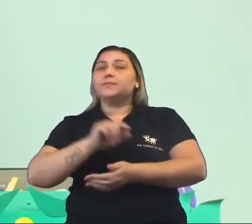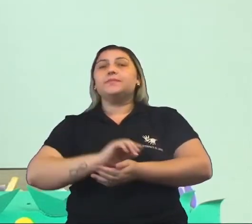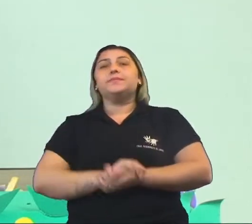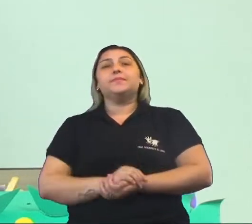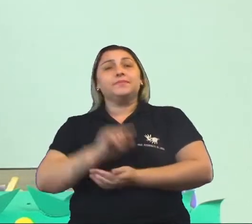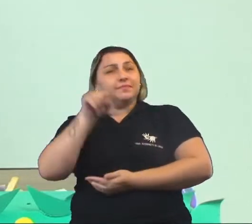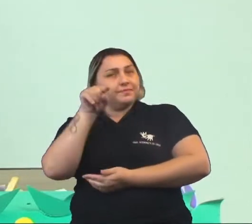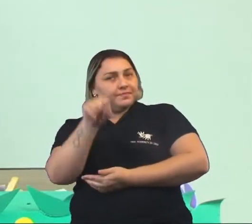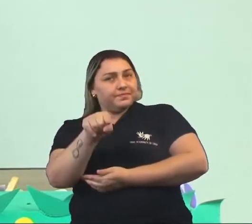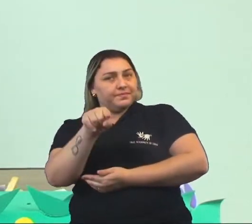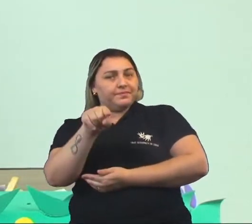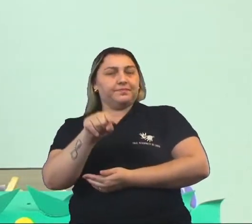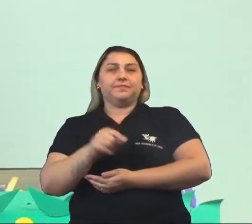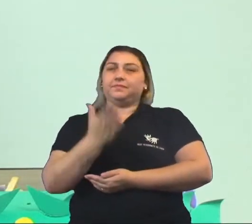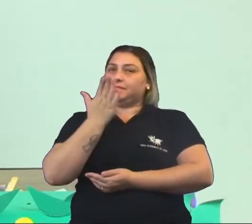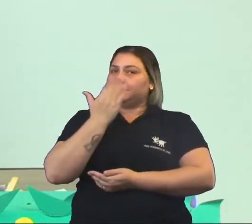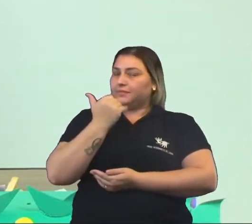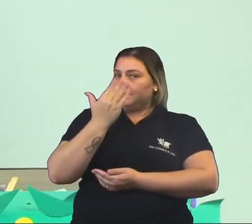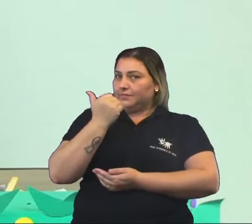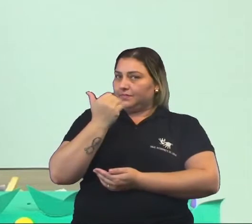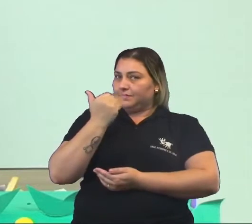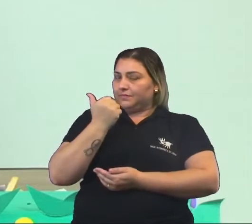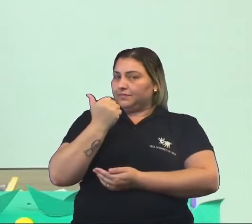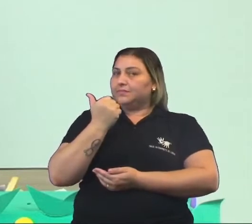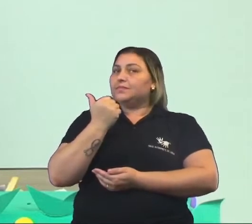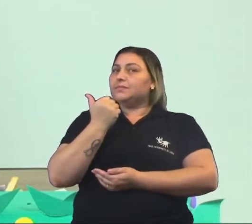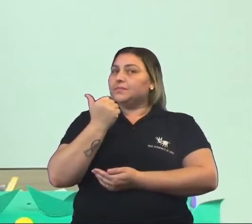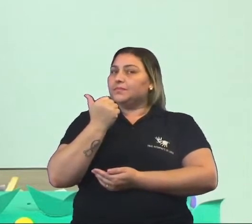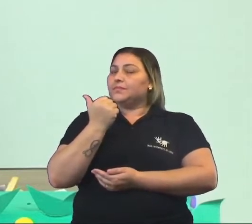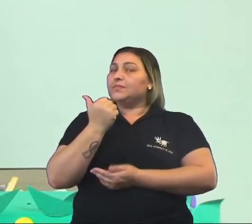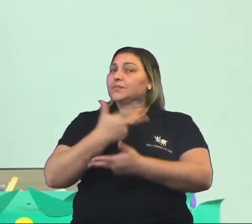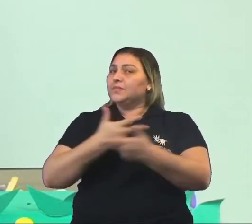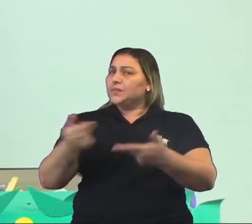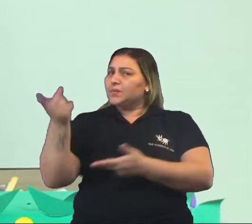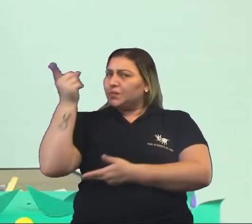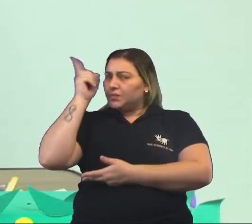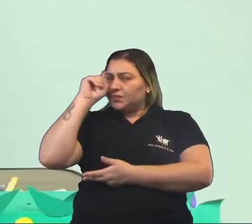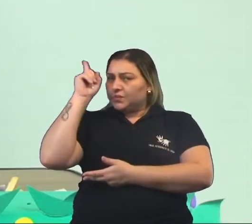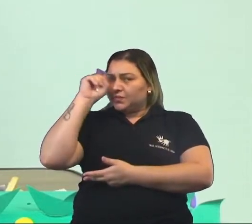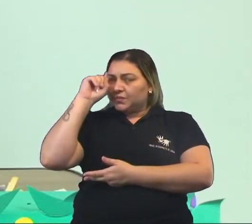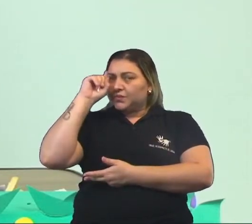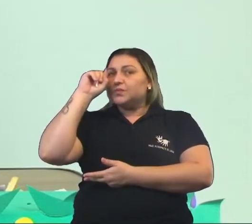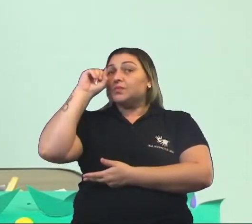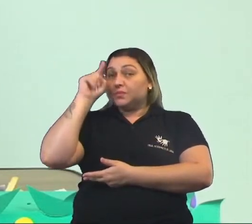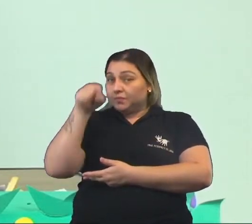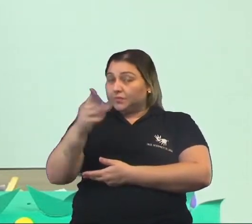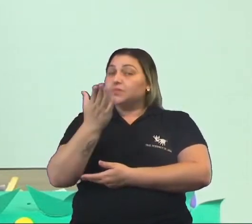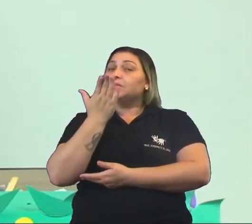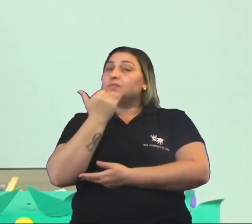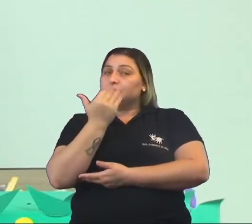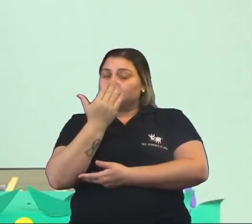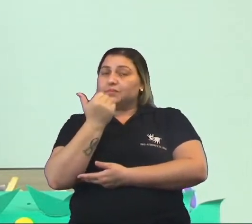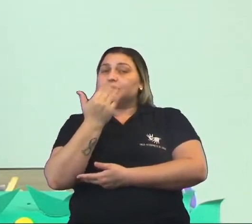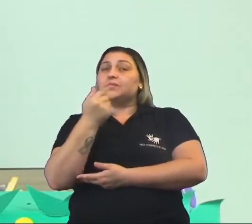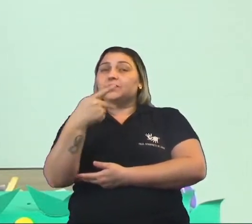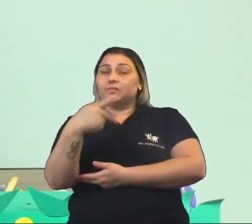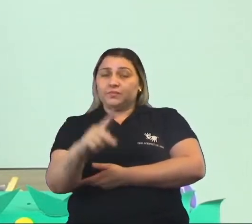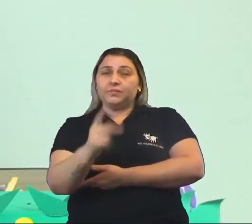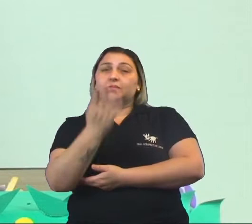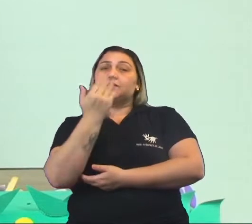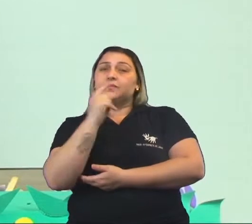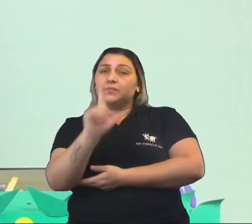E você, se alimenta deste alimento todos os dias? Todos os dias você come o seu